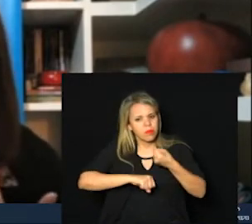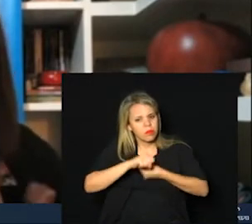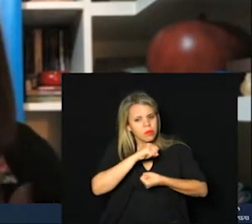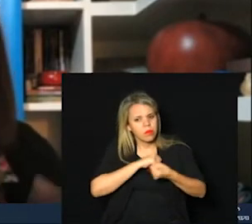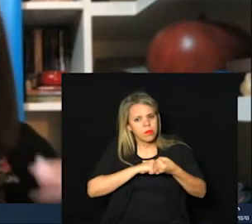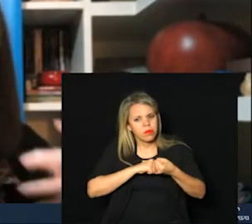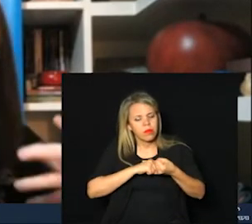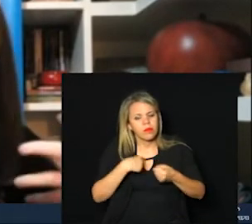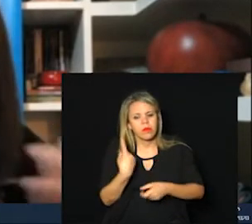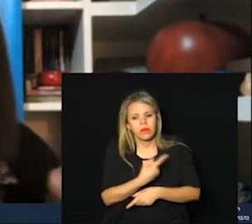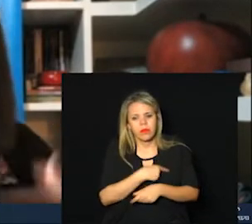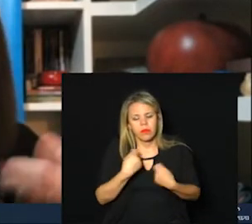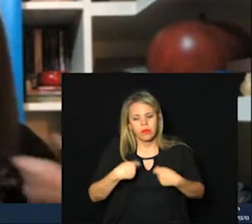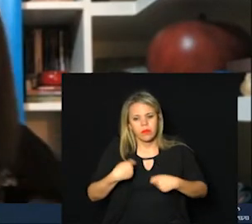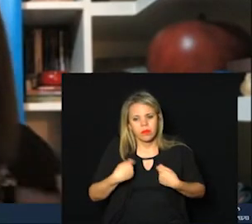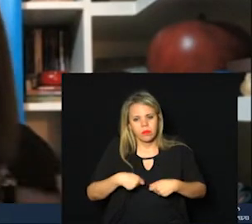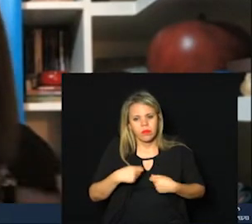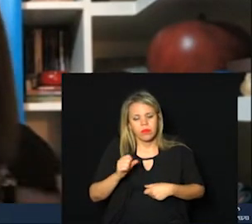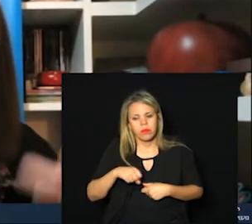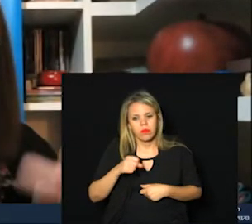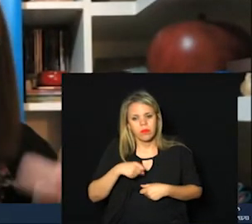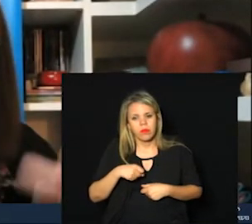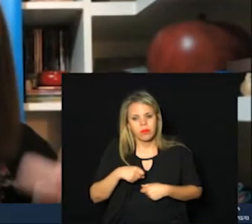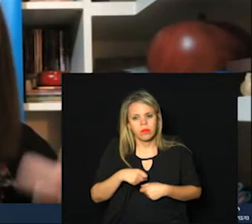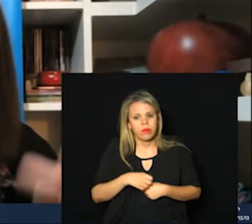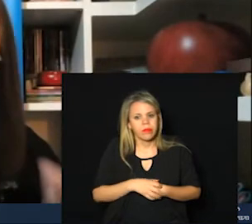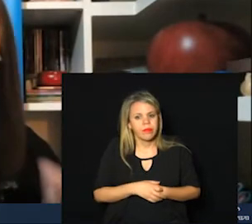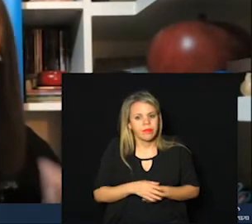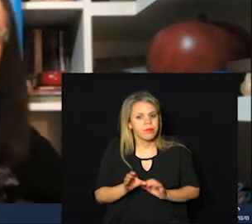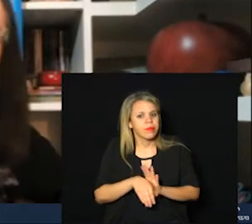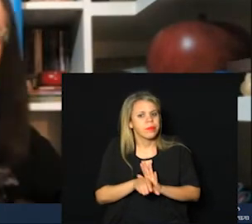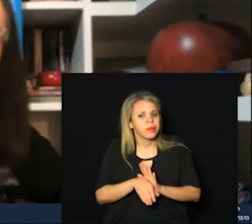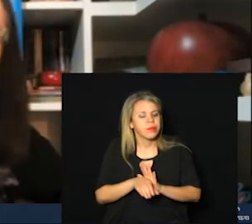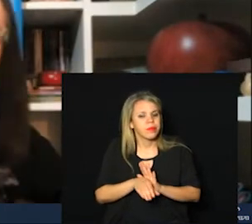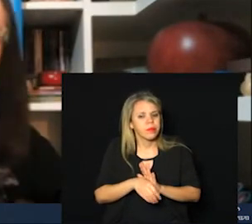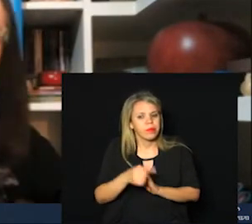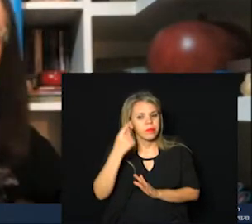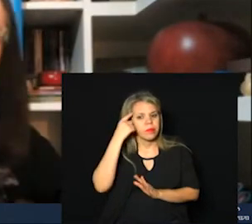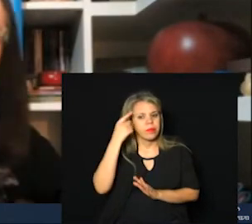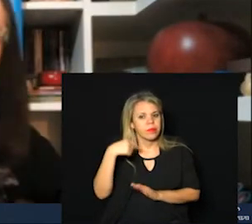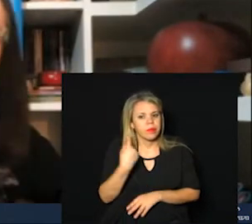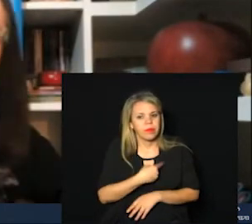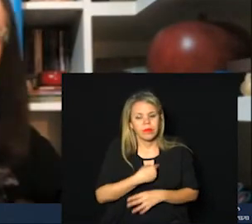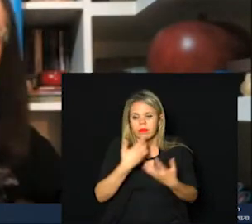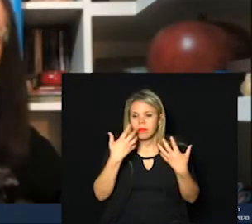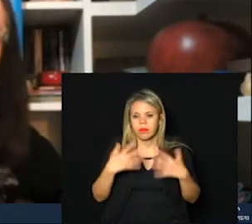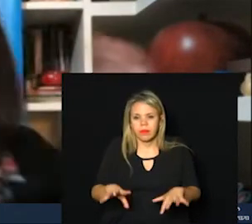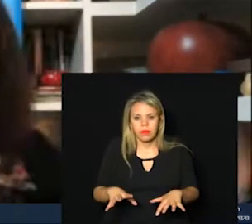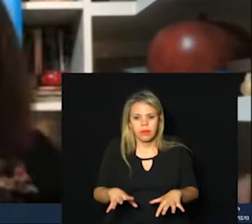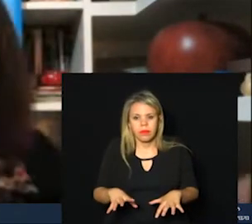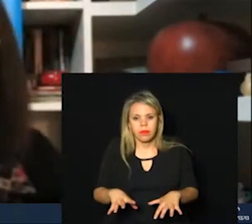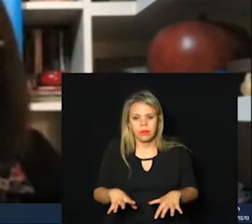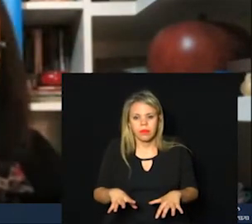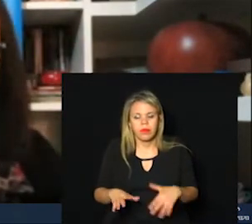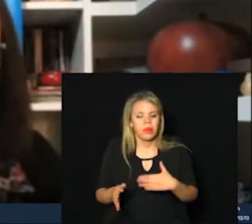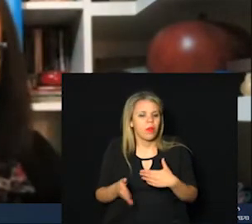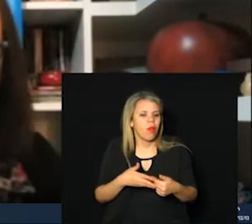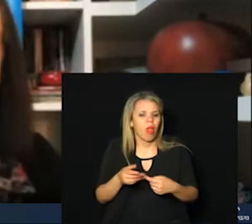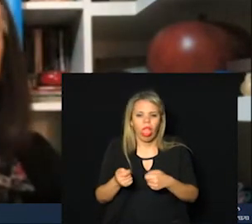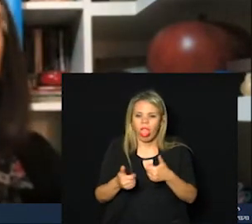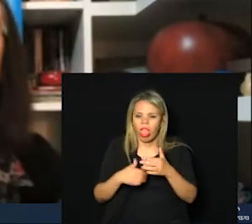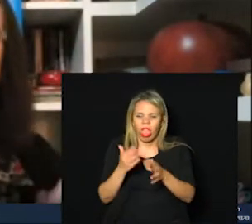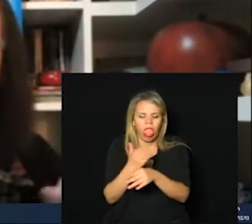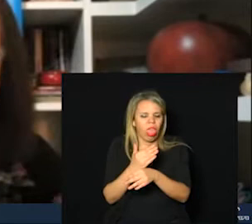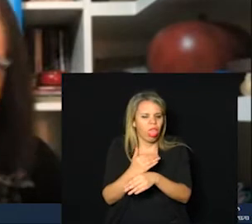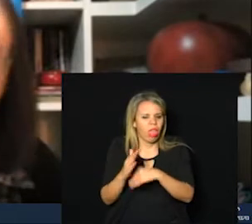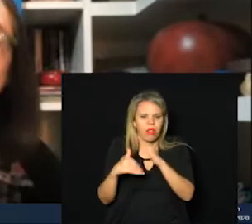nós precisamos, sim, retomar o conceito e a ideia de que nós não queremos qualquer desenvolvimento.